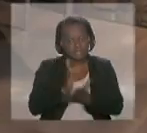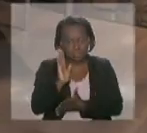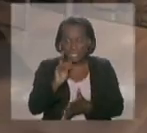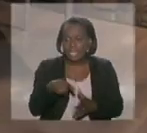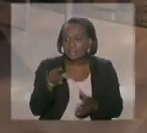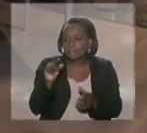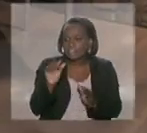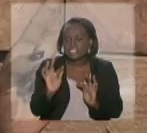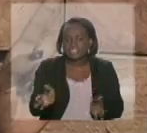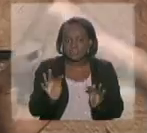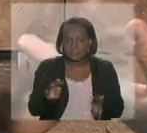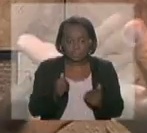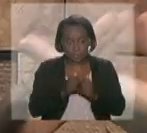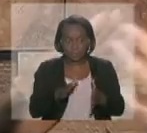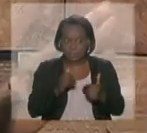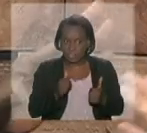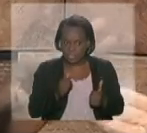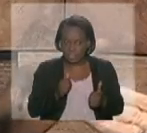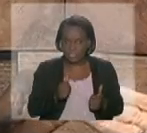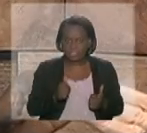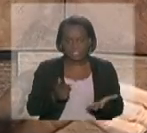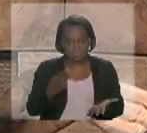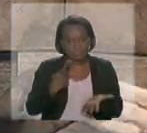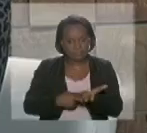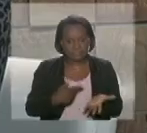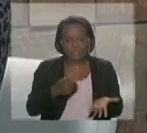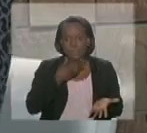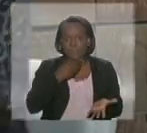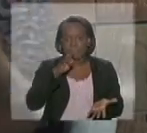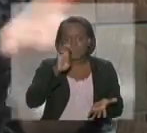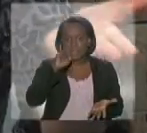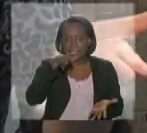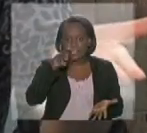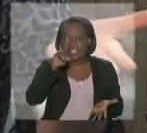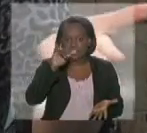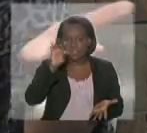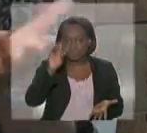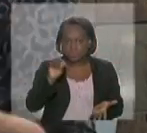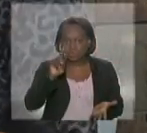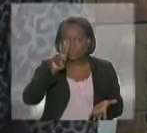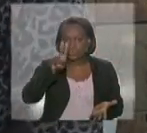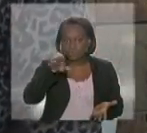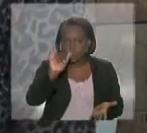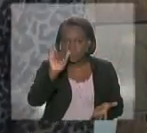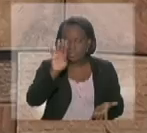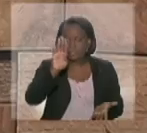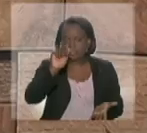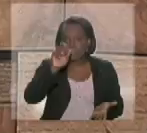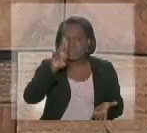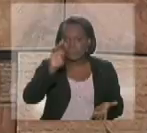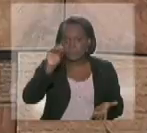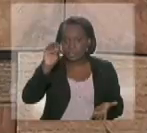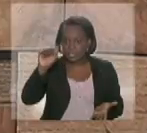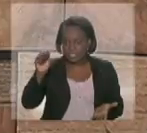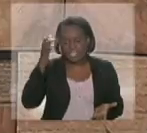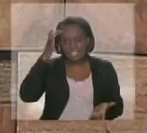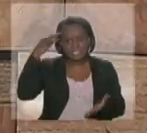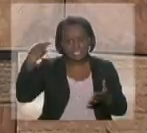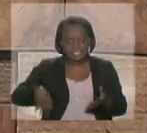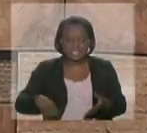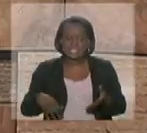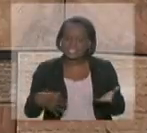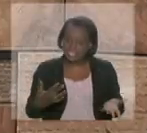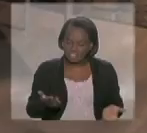papel pequenininho isso você começou bem pra caramba né vamos combinar Benedito R Barbosa Ué como eu acho Eu não acho eu tenho